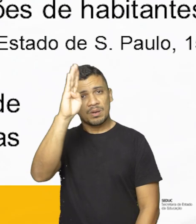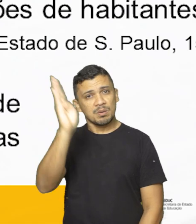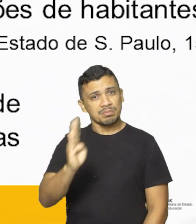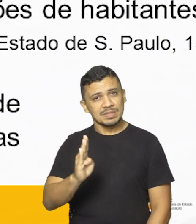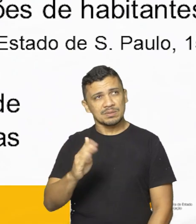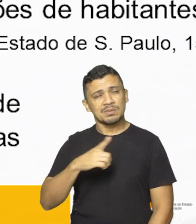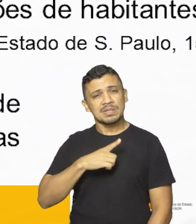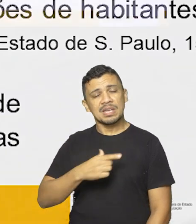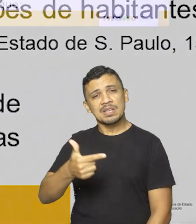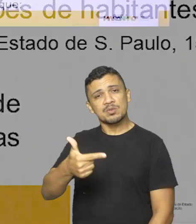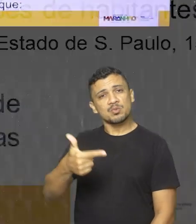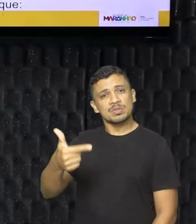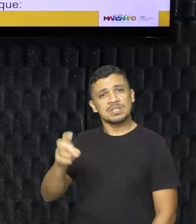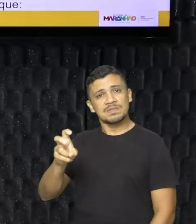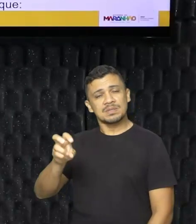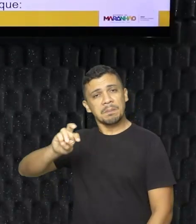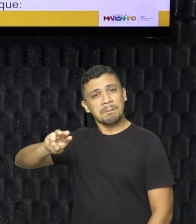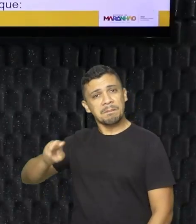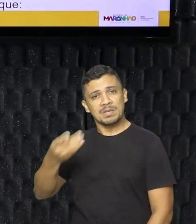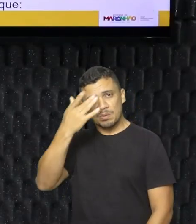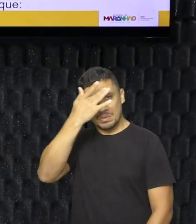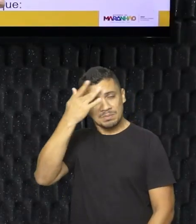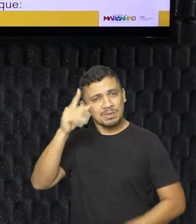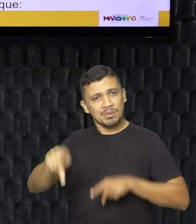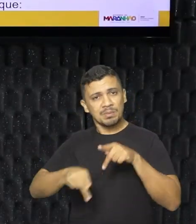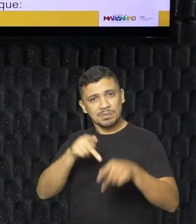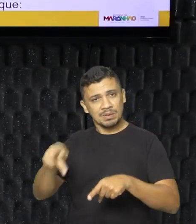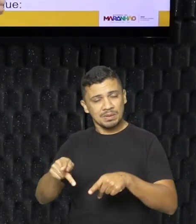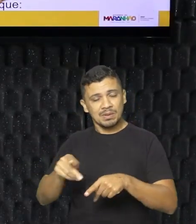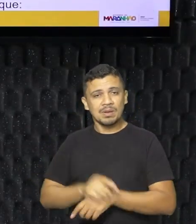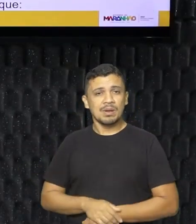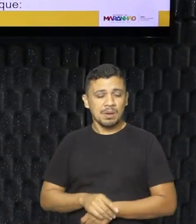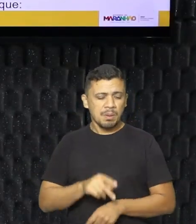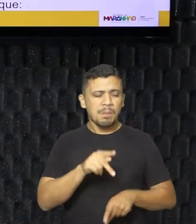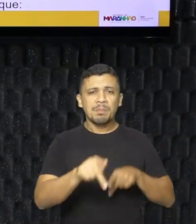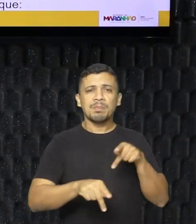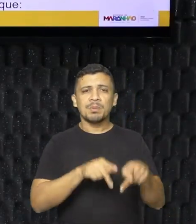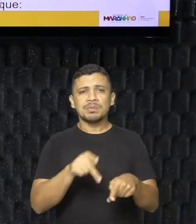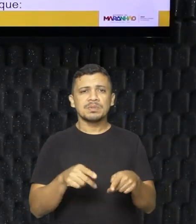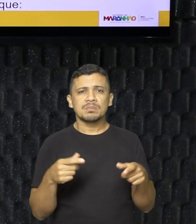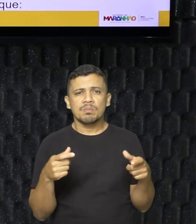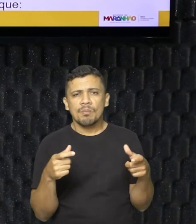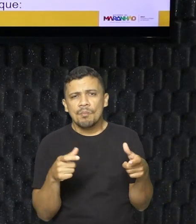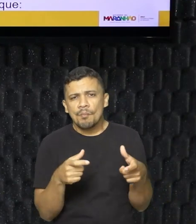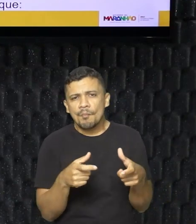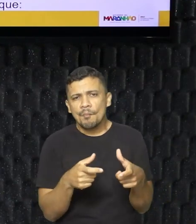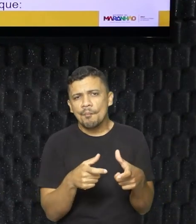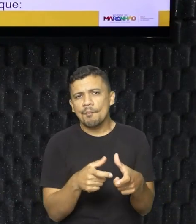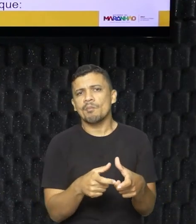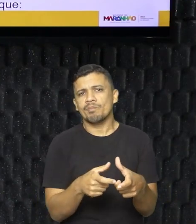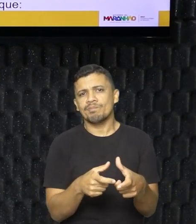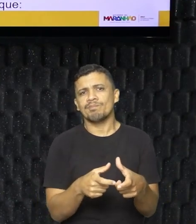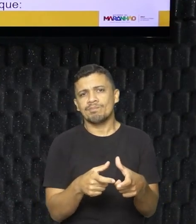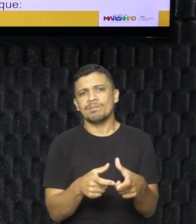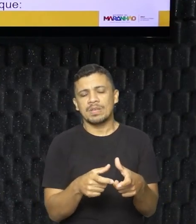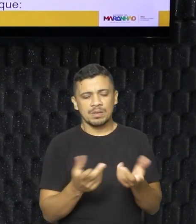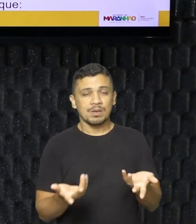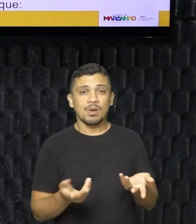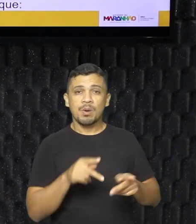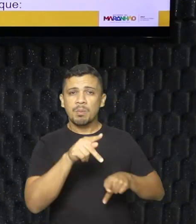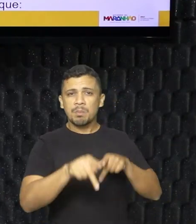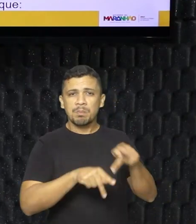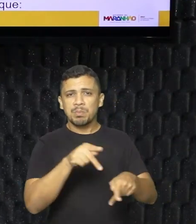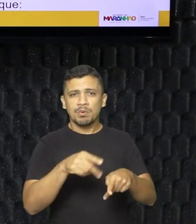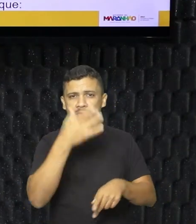225 milhões de habitantes, a população começará a declinar, a diminuir. A população brasileira